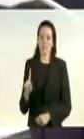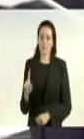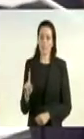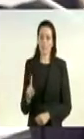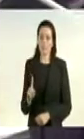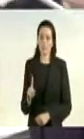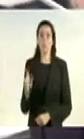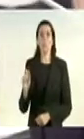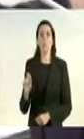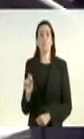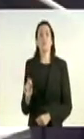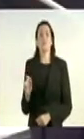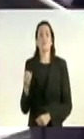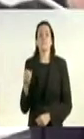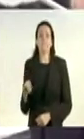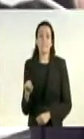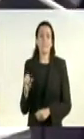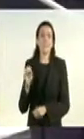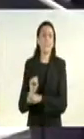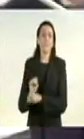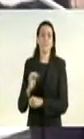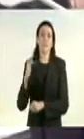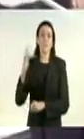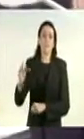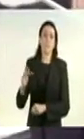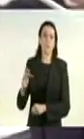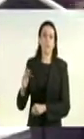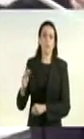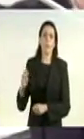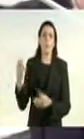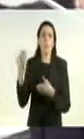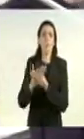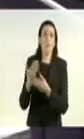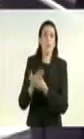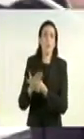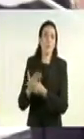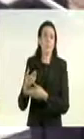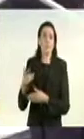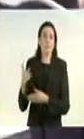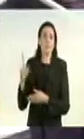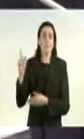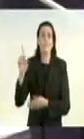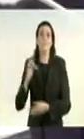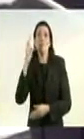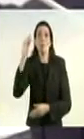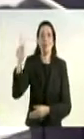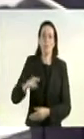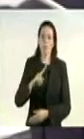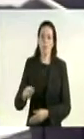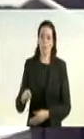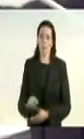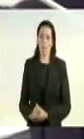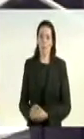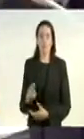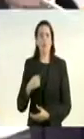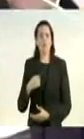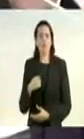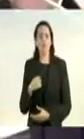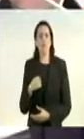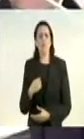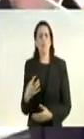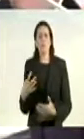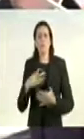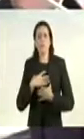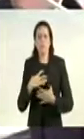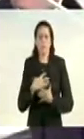porque pedi legitimamente pela oposição a informação ao governo e que foi indeferido pela mesa. Muito